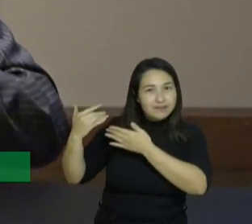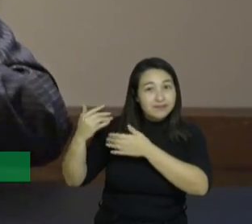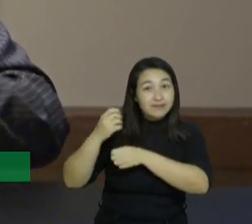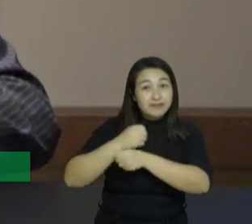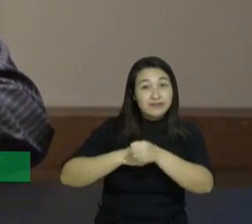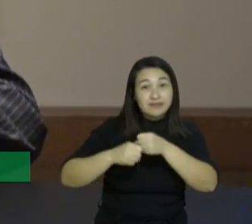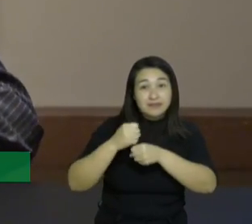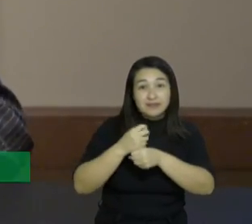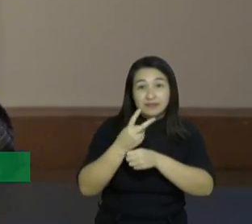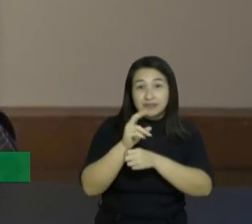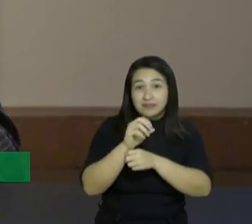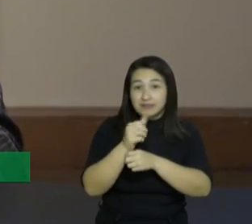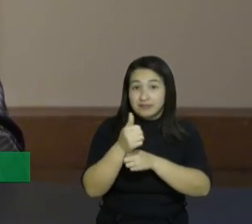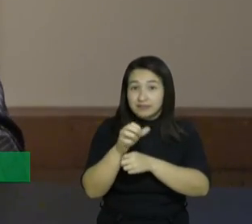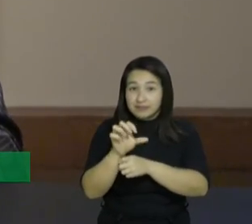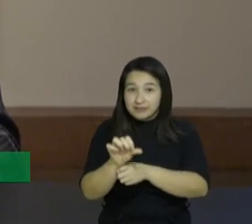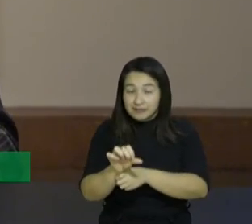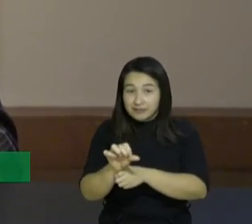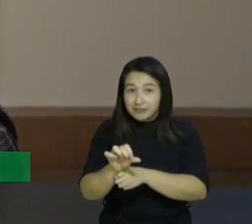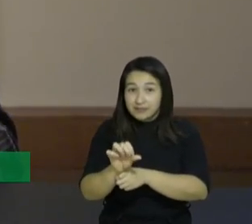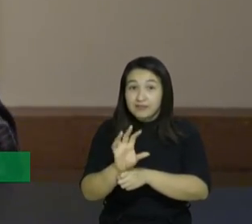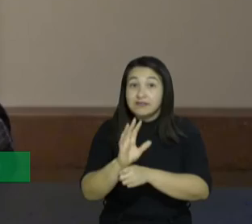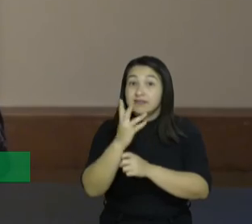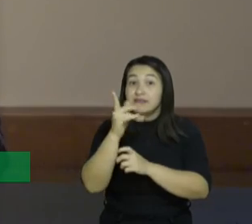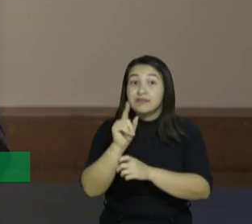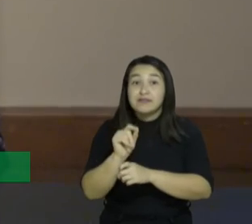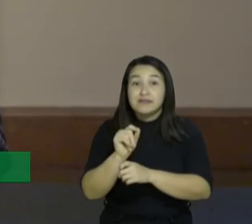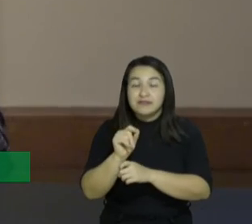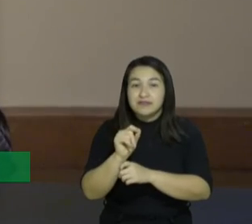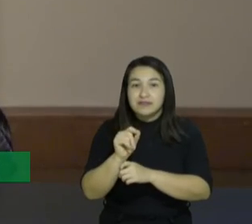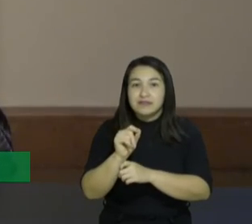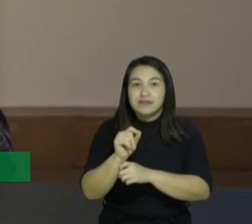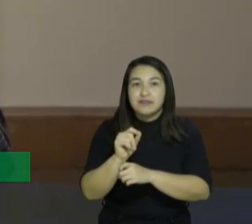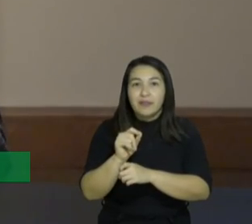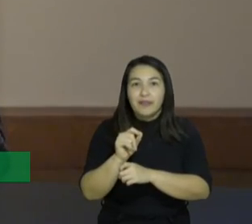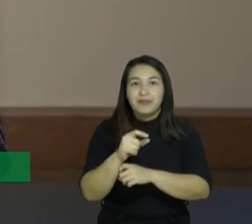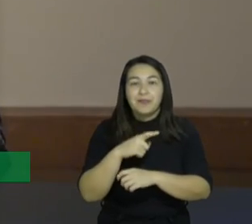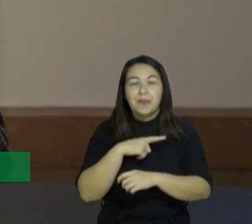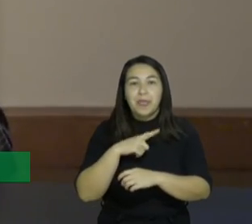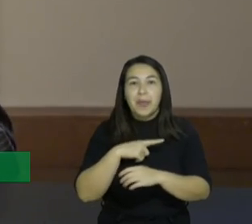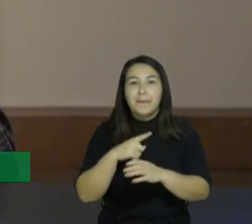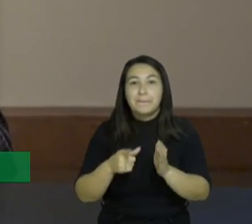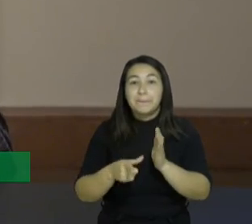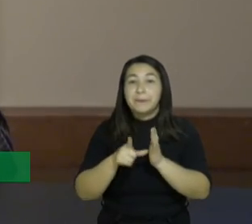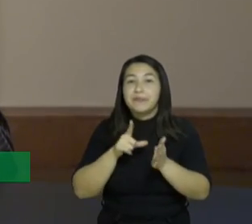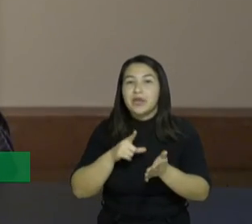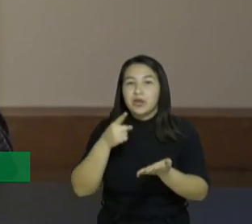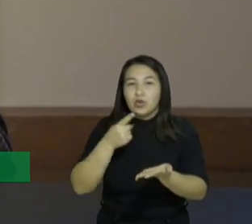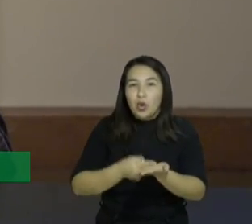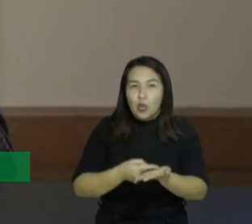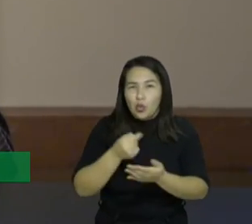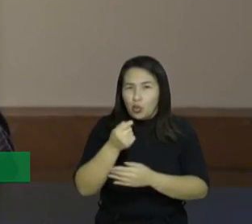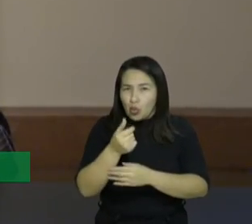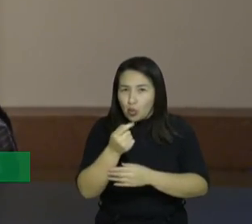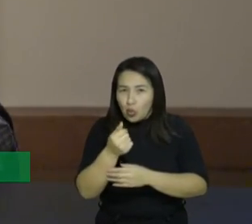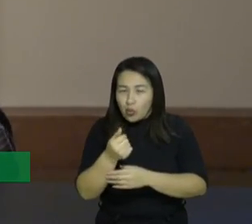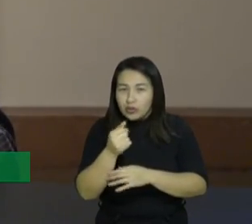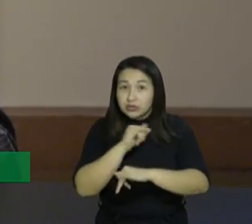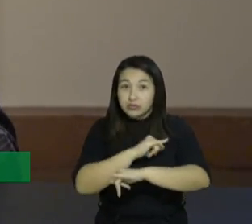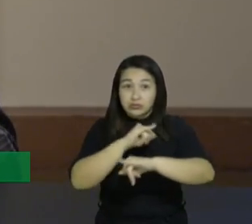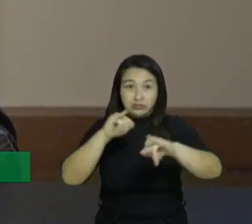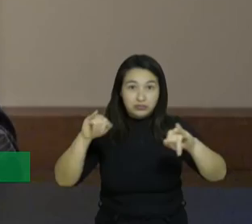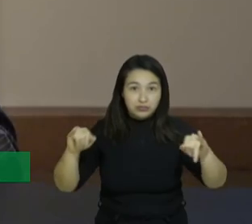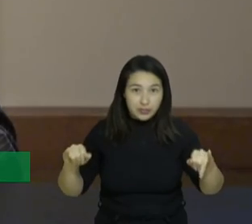2019 junho de 2019 então pouco depois que esse pré-acordo por assim dizer eh foi anunciado e foi